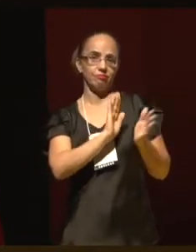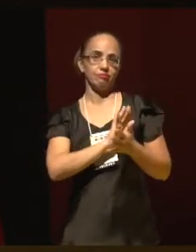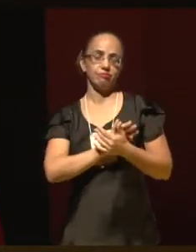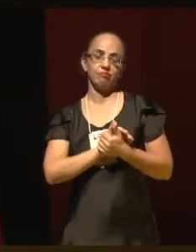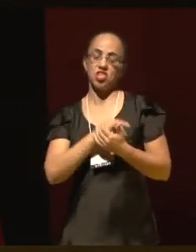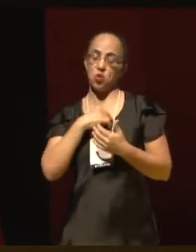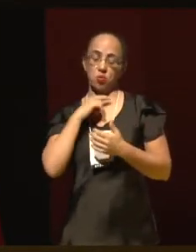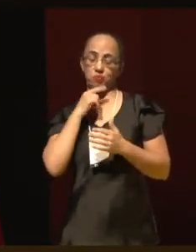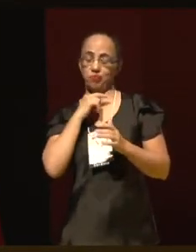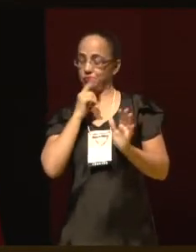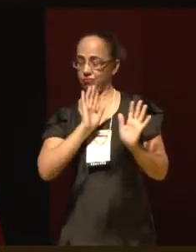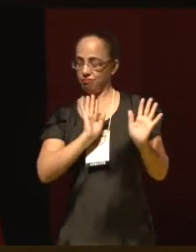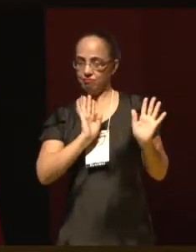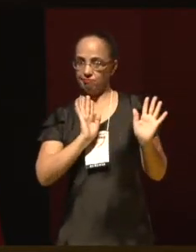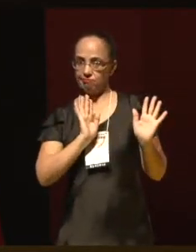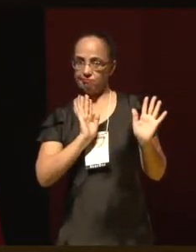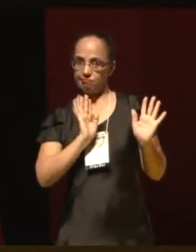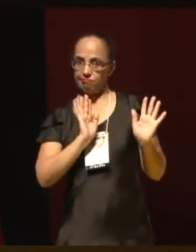E